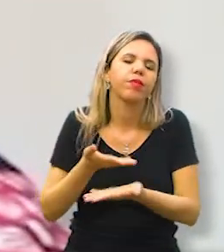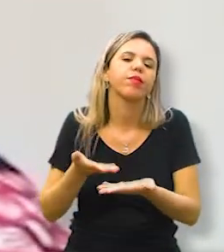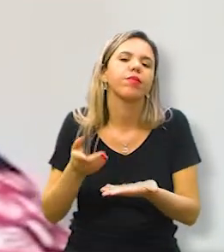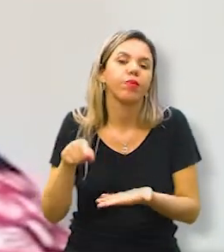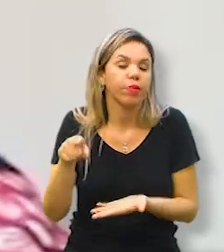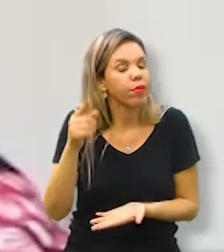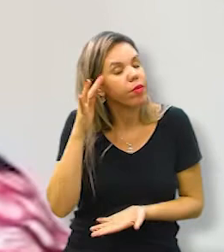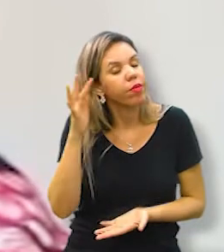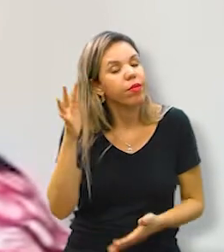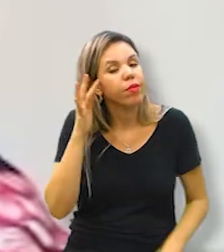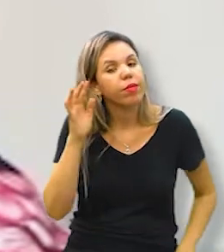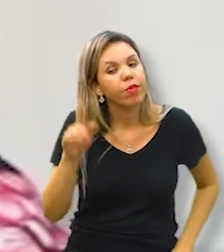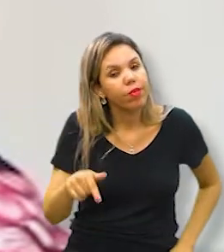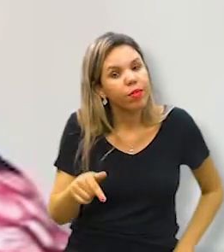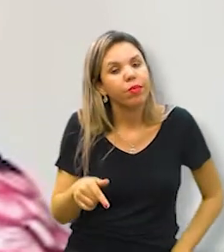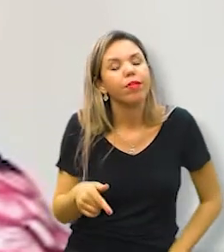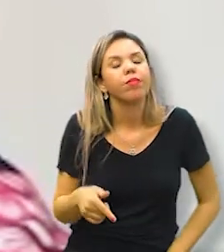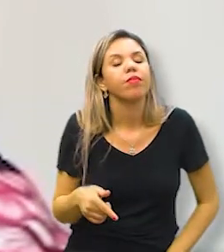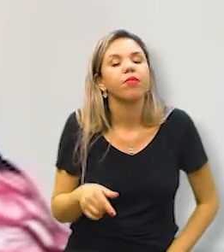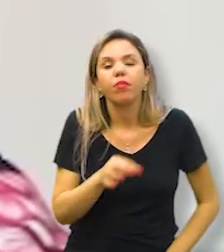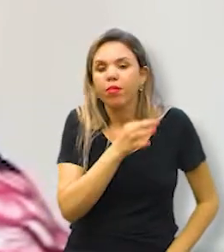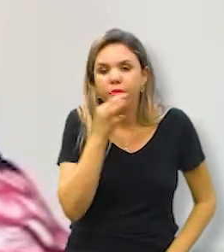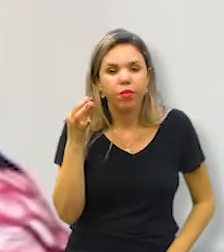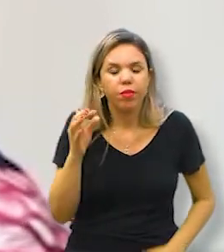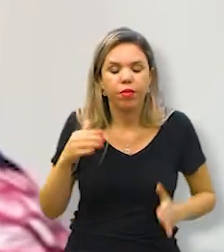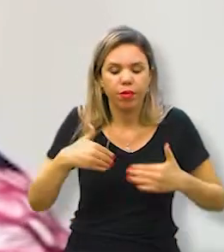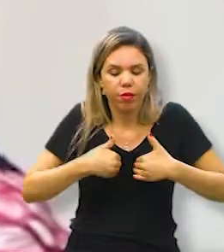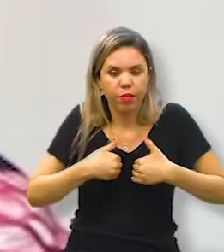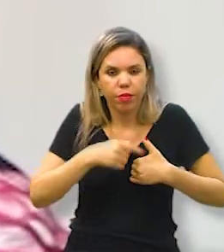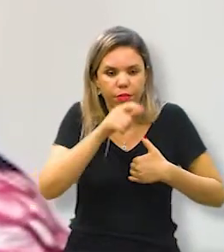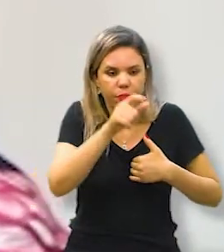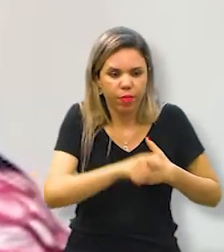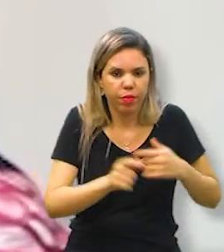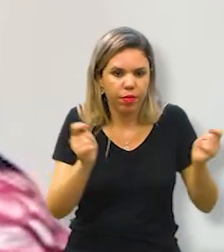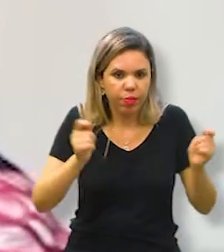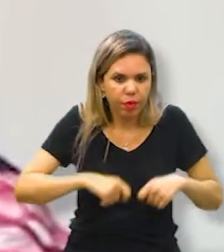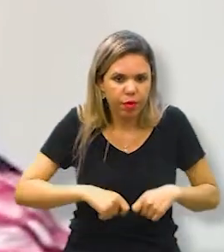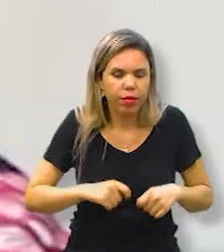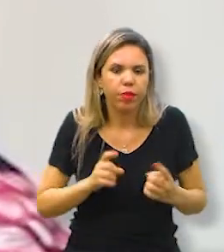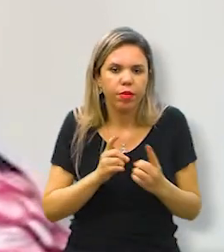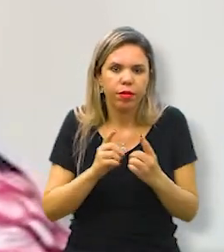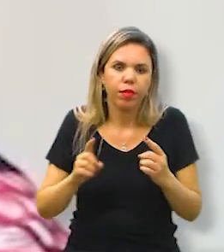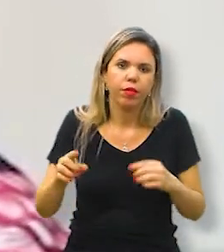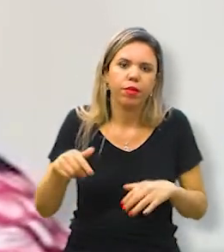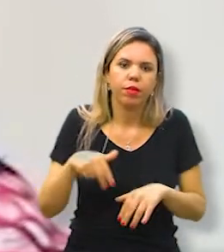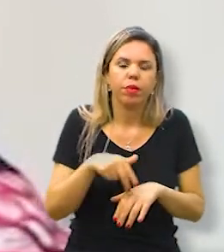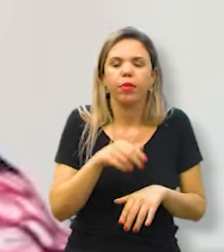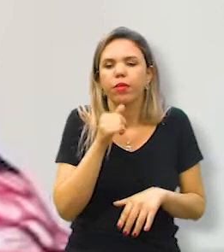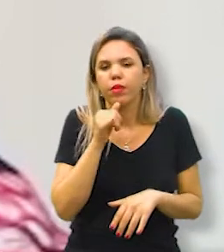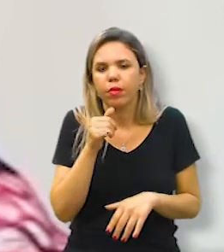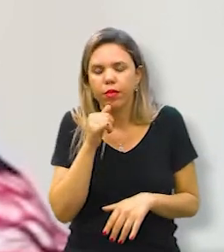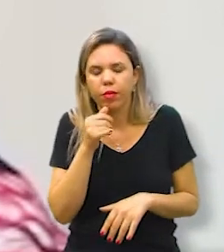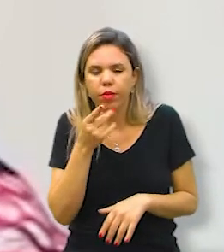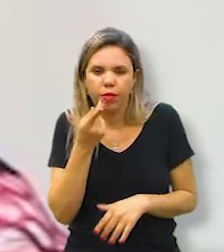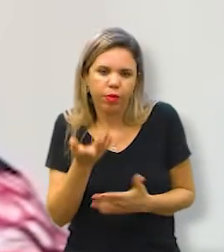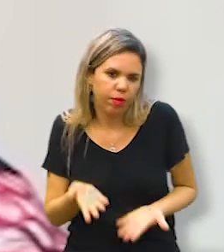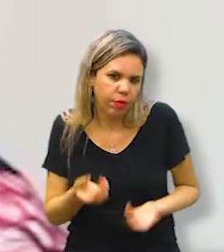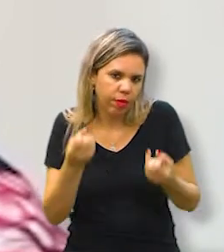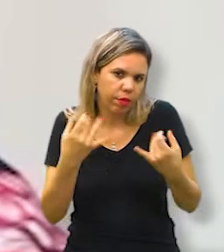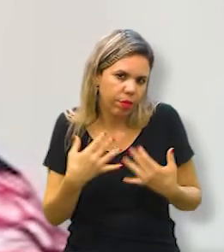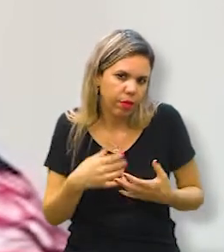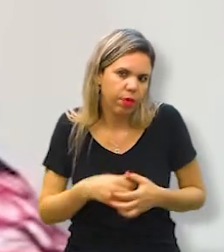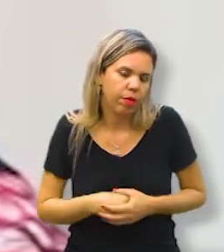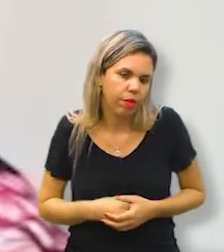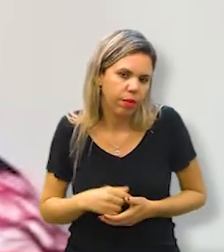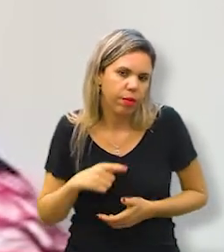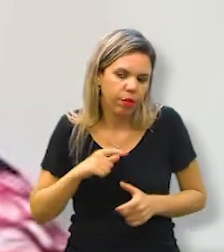você imagina essa troca de um autista podendo ir até lá embaixo, que é que eu estou explicando, porque nós